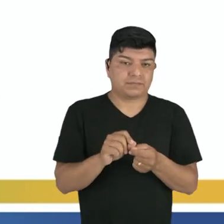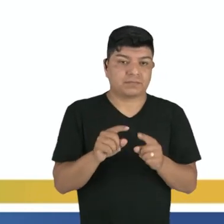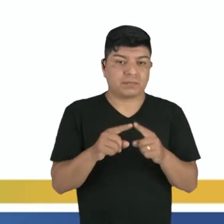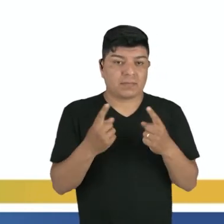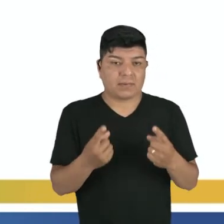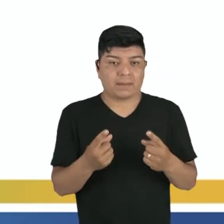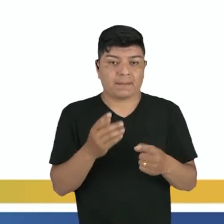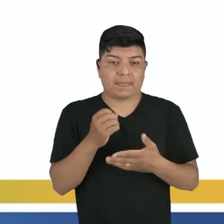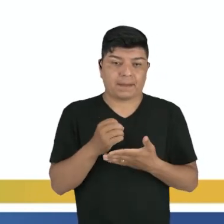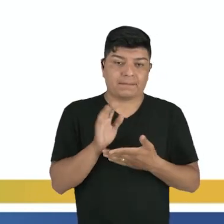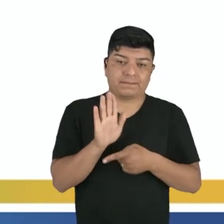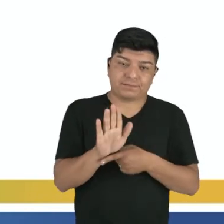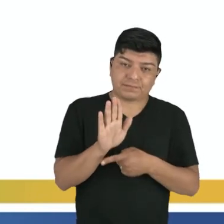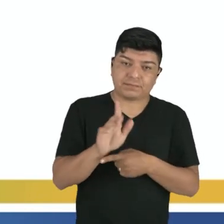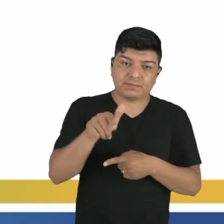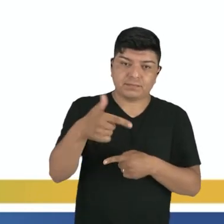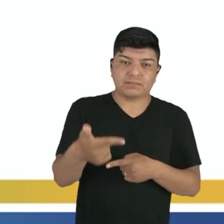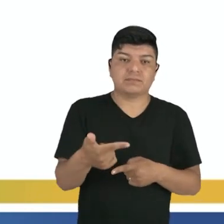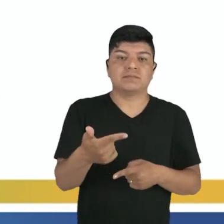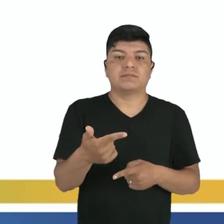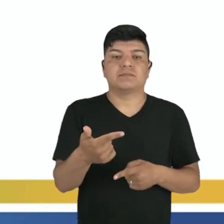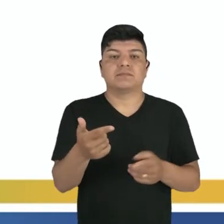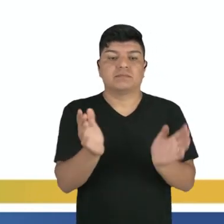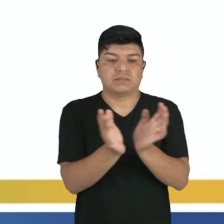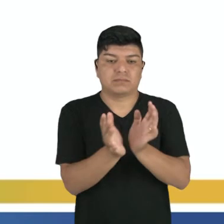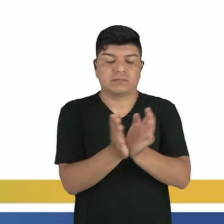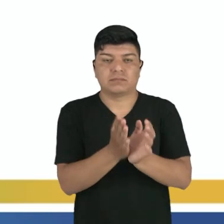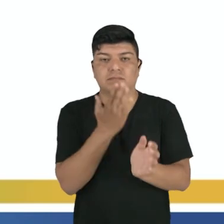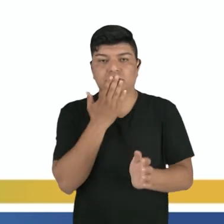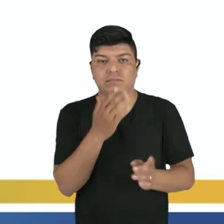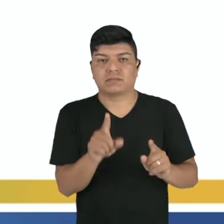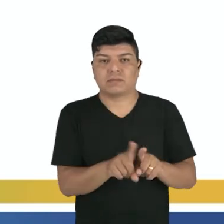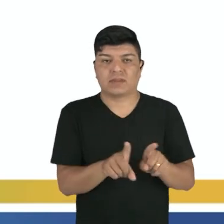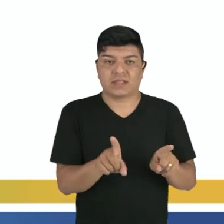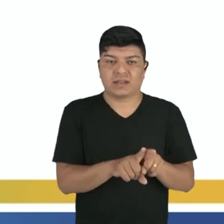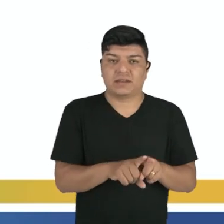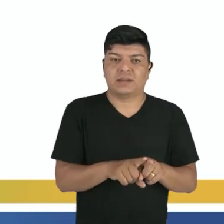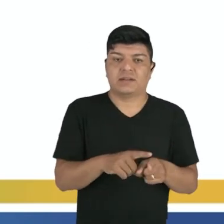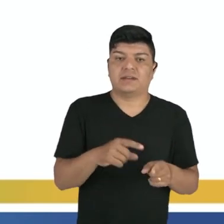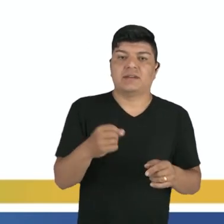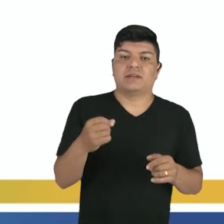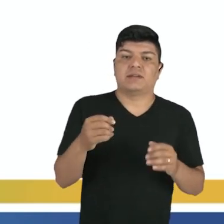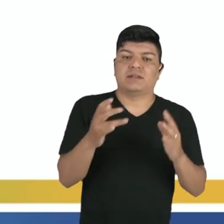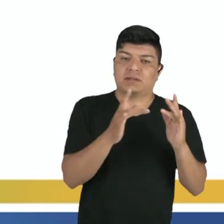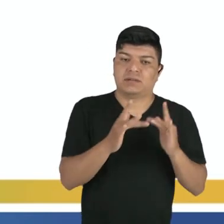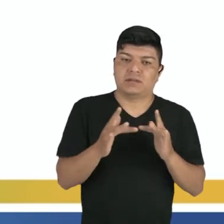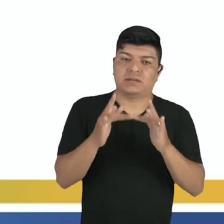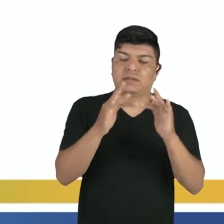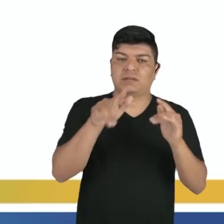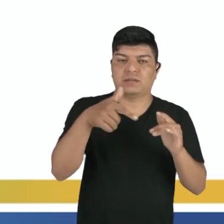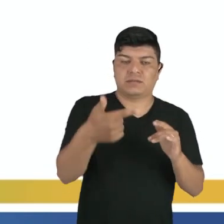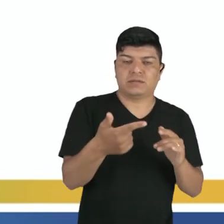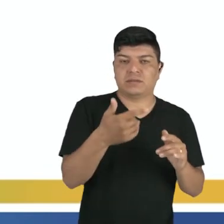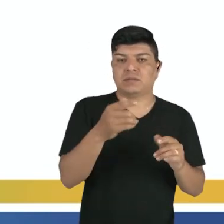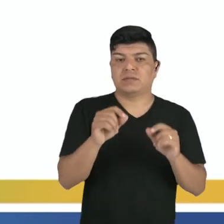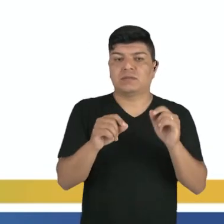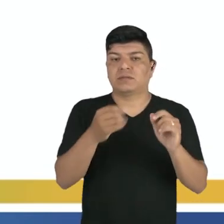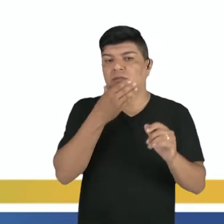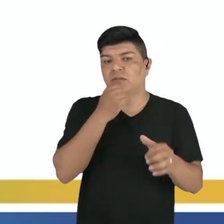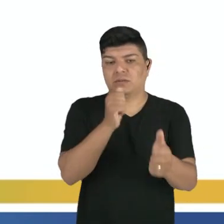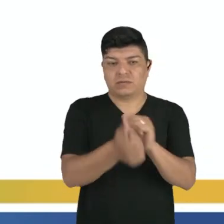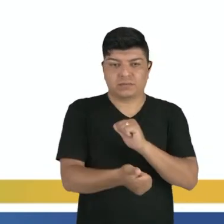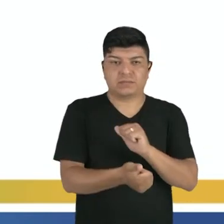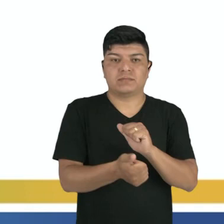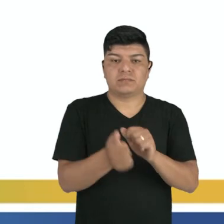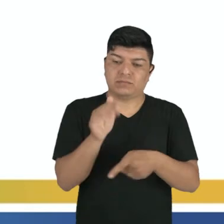porém se a colaboração de um companheiro de equipe os esportes coletivos em interação com o oponente são aqueles Nos quais os